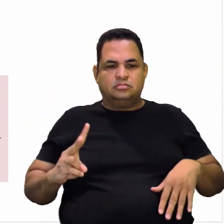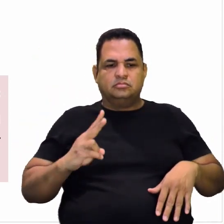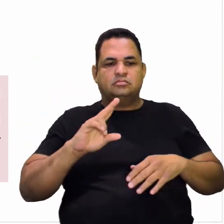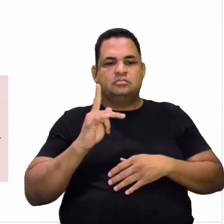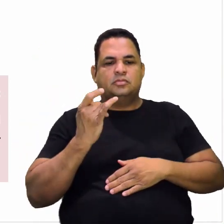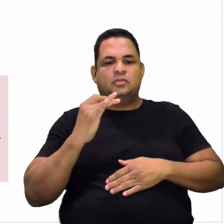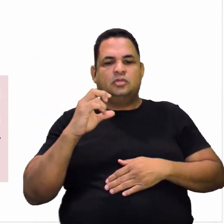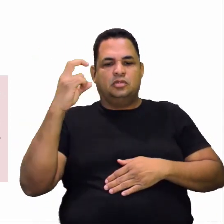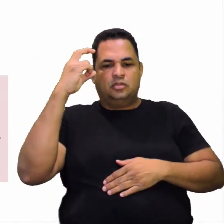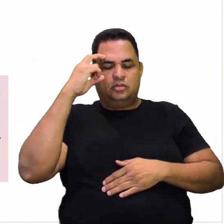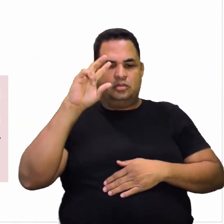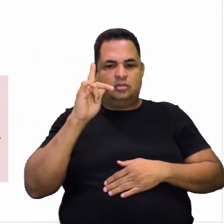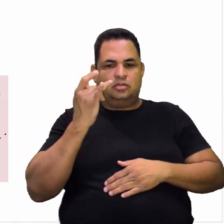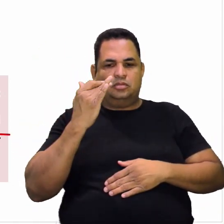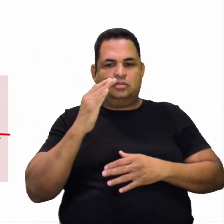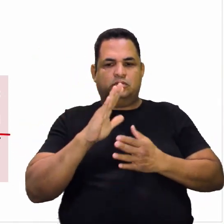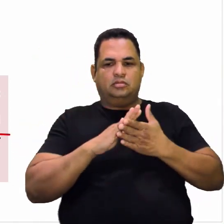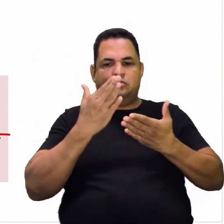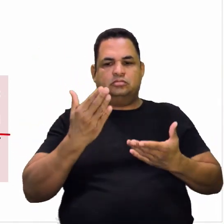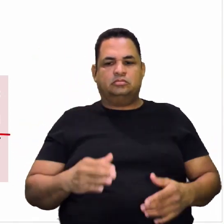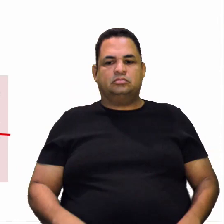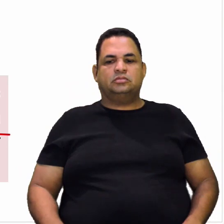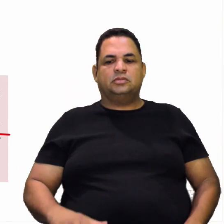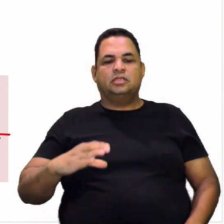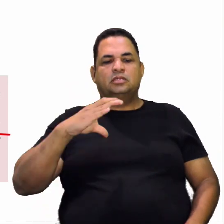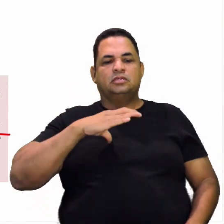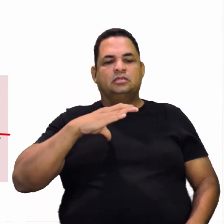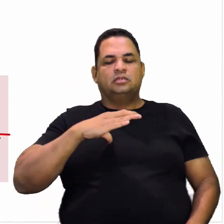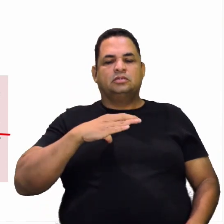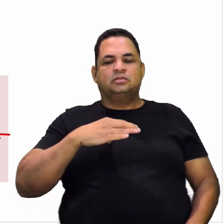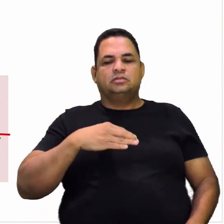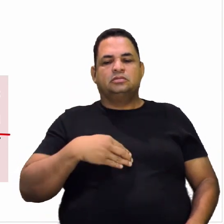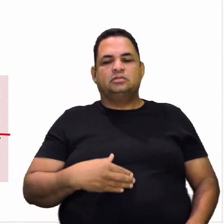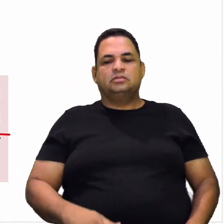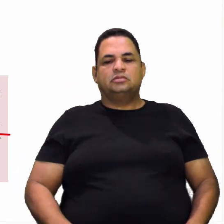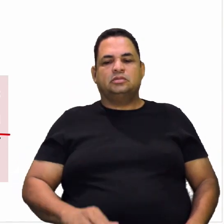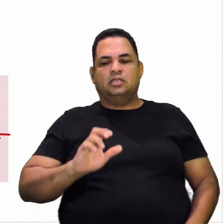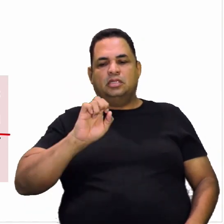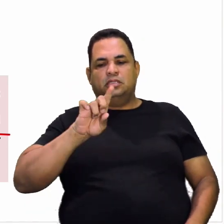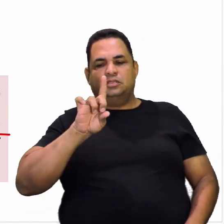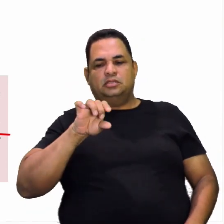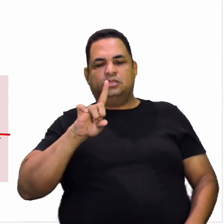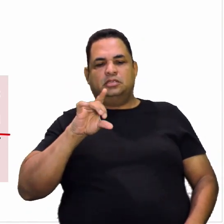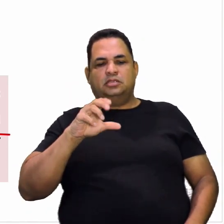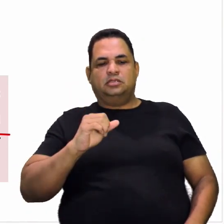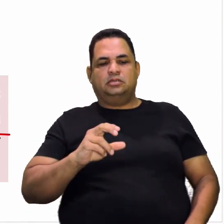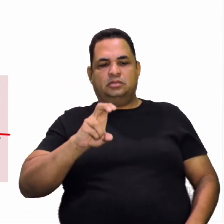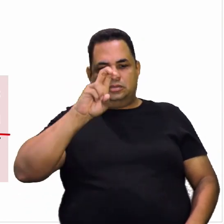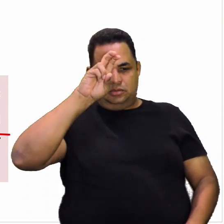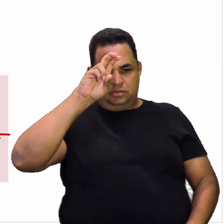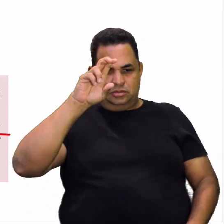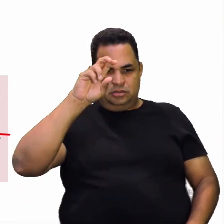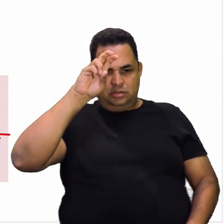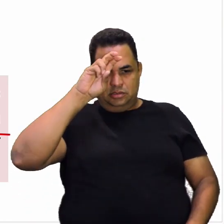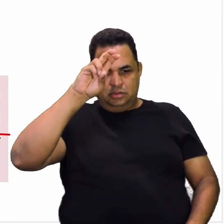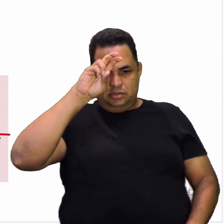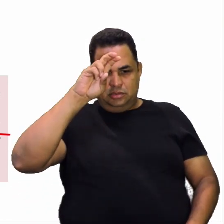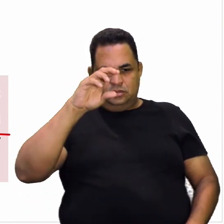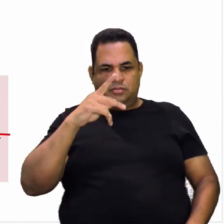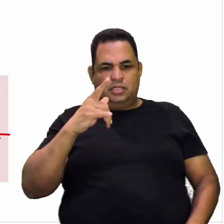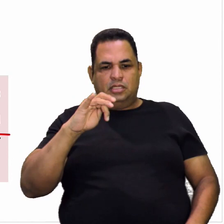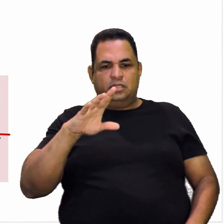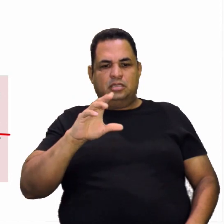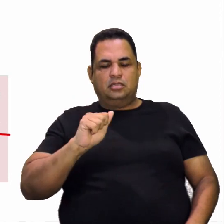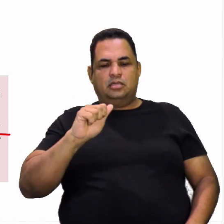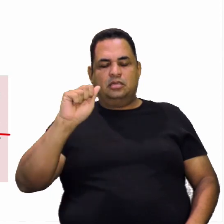da cultura helenística será aí Alexandria, no Egito, Pérgamo, na